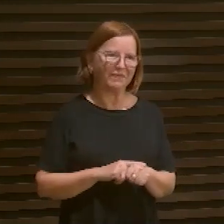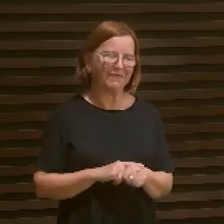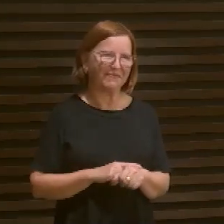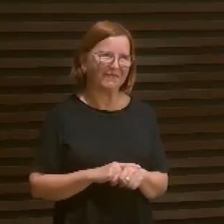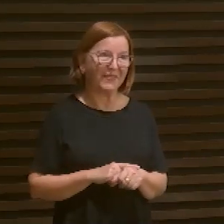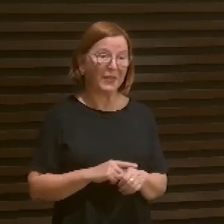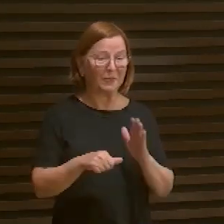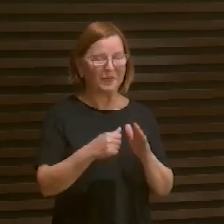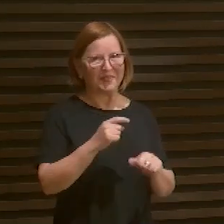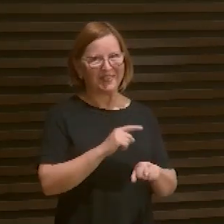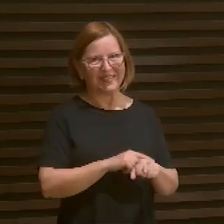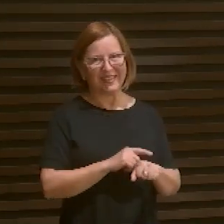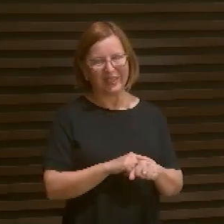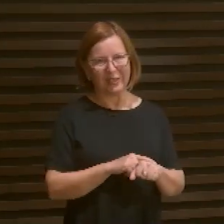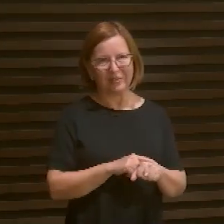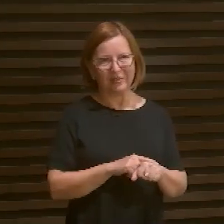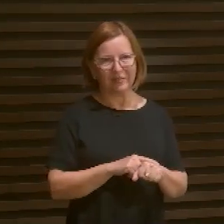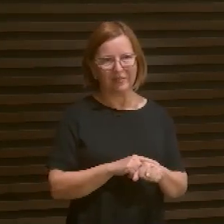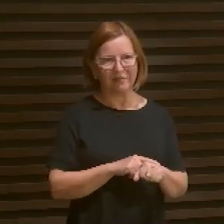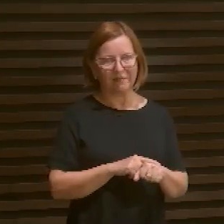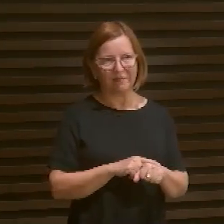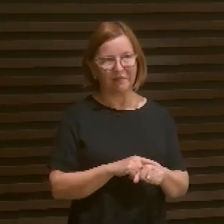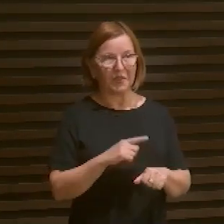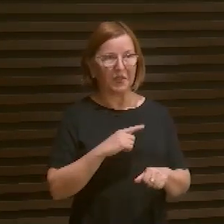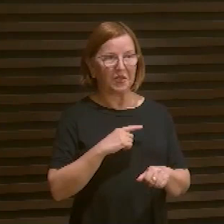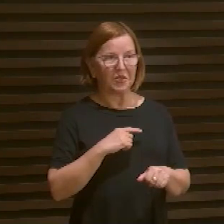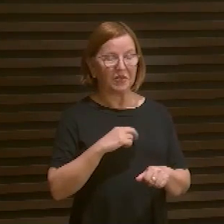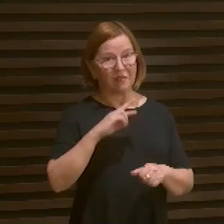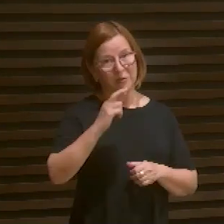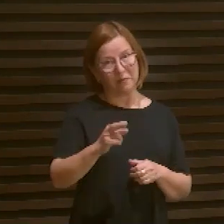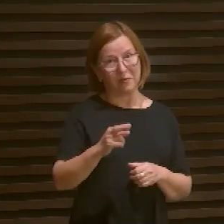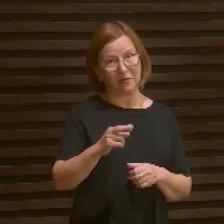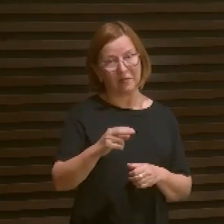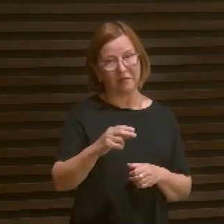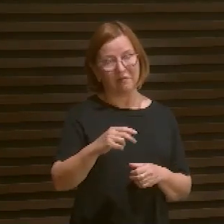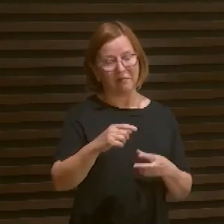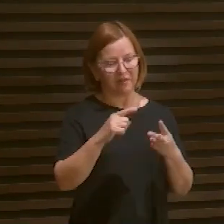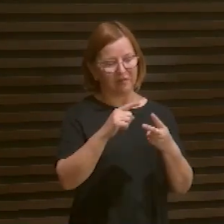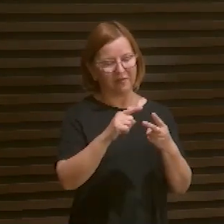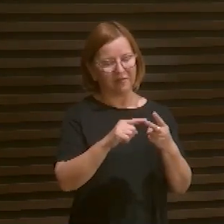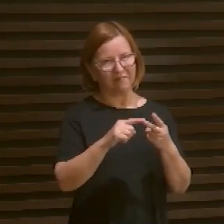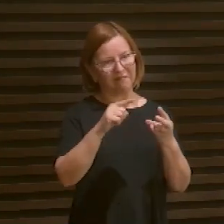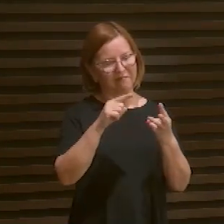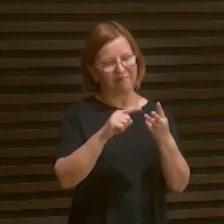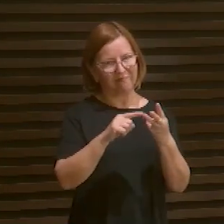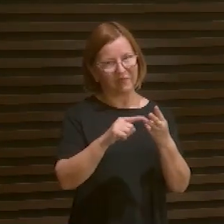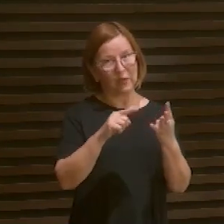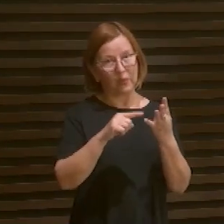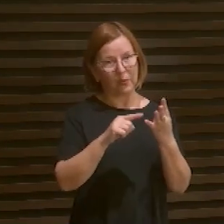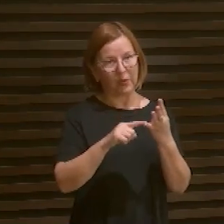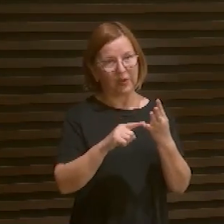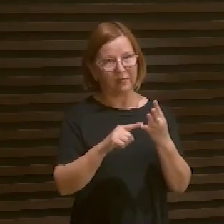Primeiro tempo, você criava um resultado para o segundo tempo, para o terceiro tempo, para o quarto tempo, e você